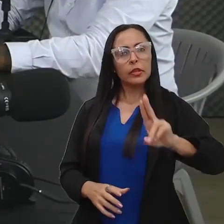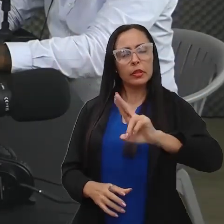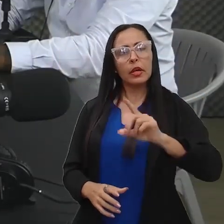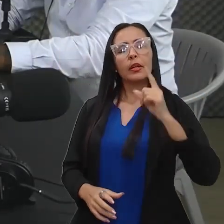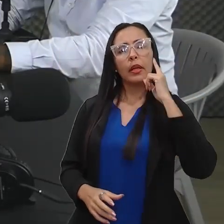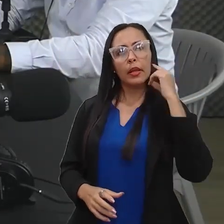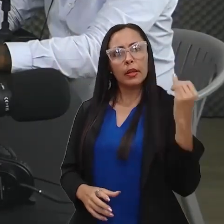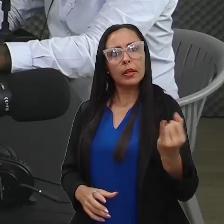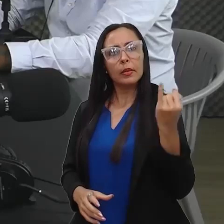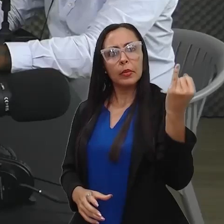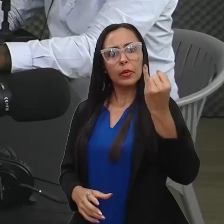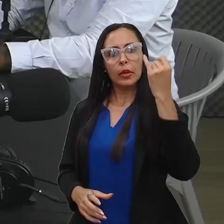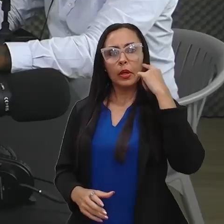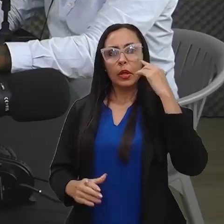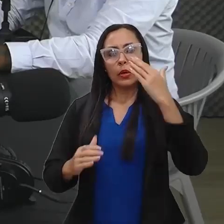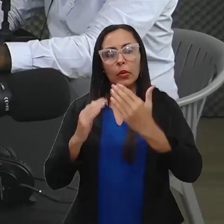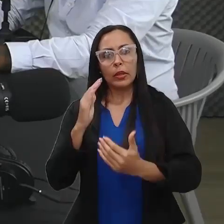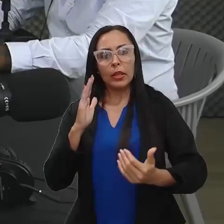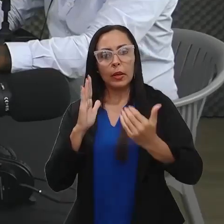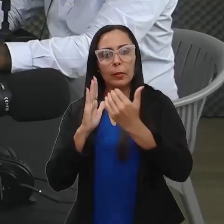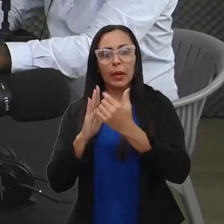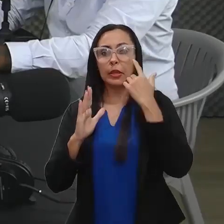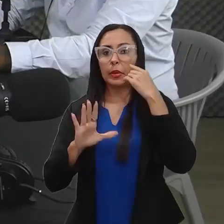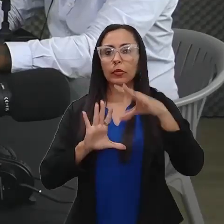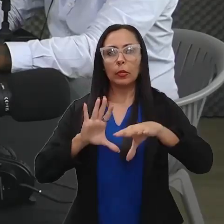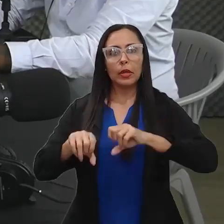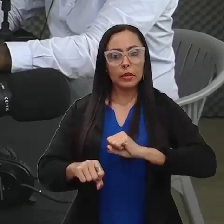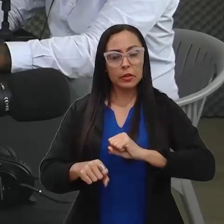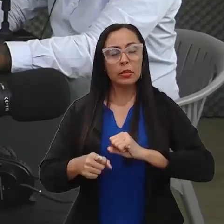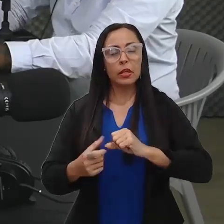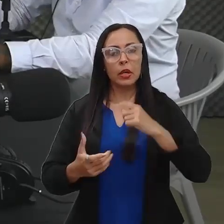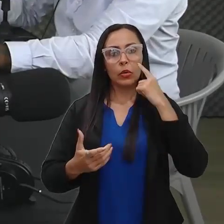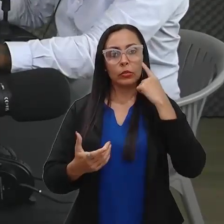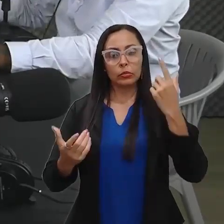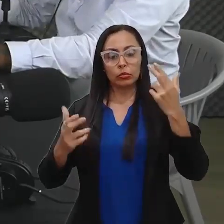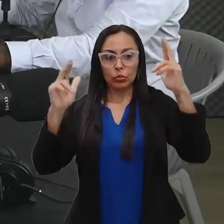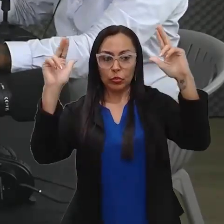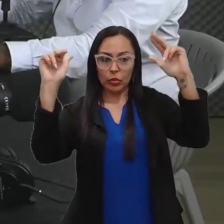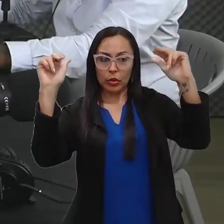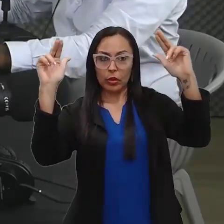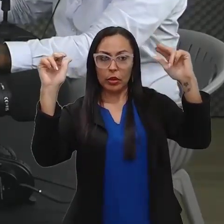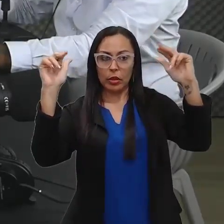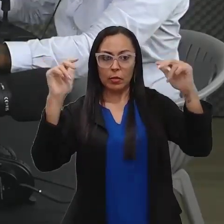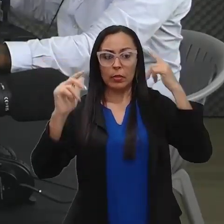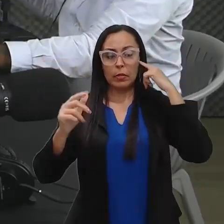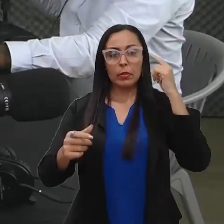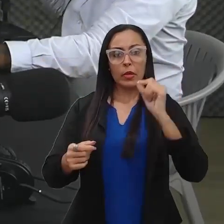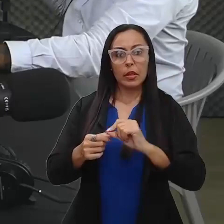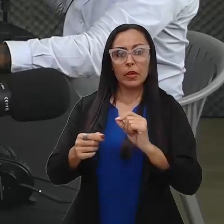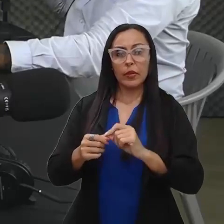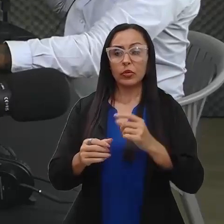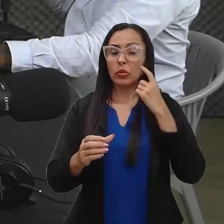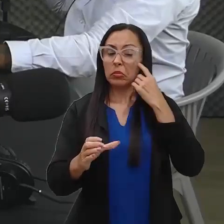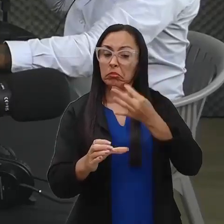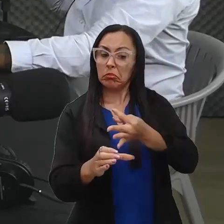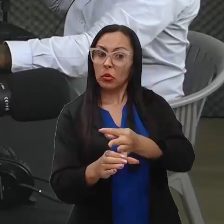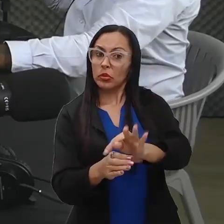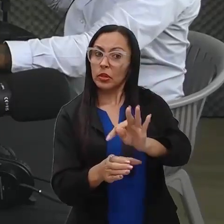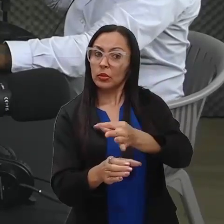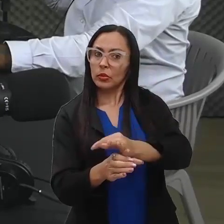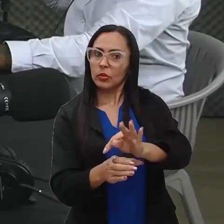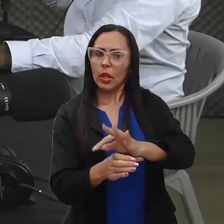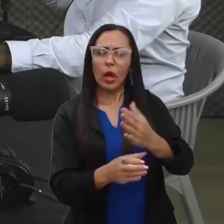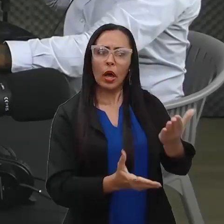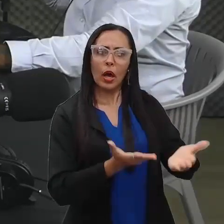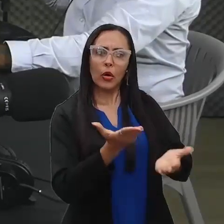porque quando ela parte para a formação extensionista desse tema, Sim. ela faz com que o conselho tutelar, né, atenda